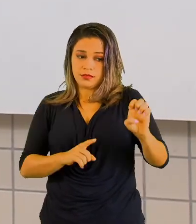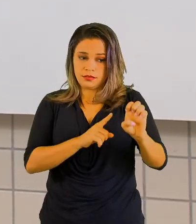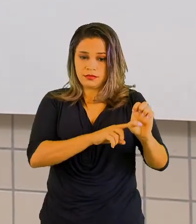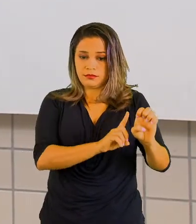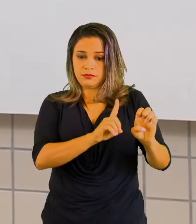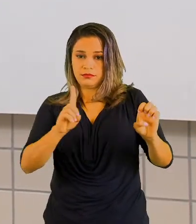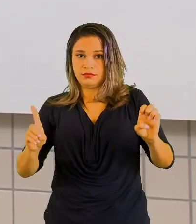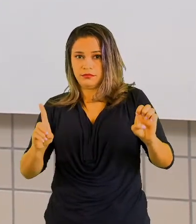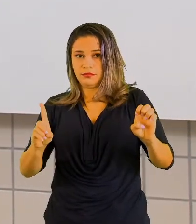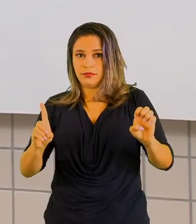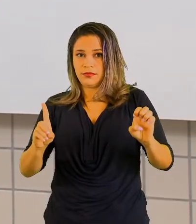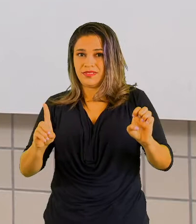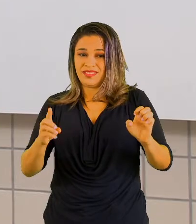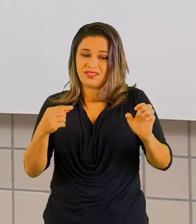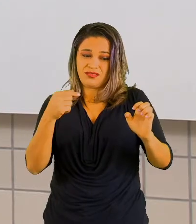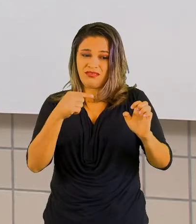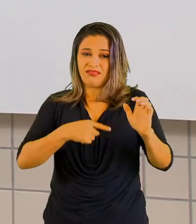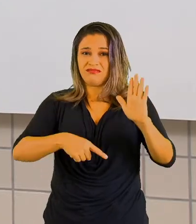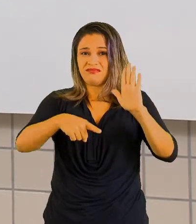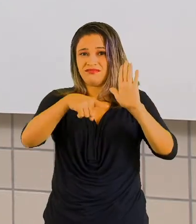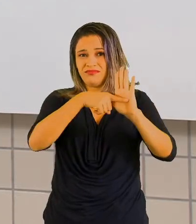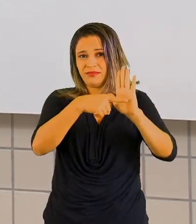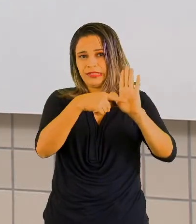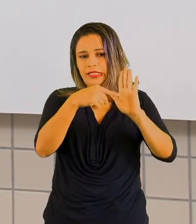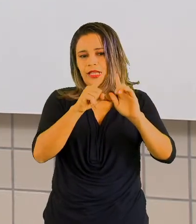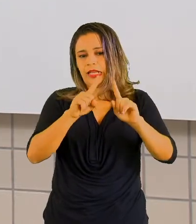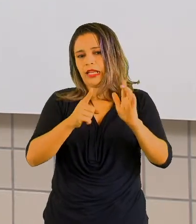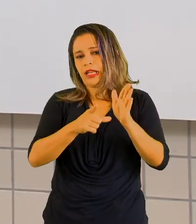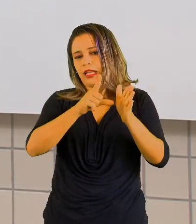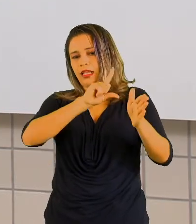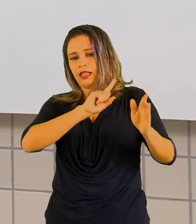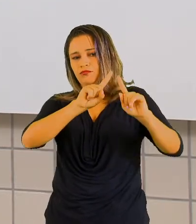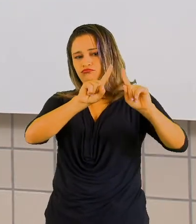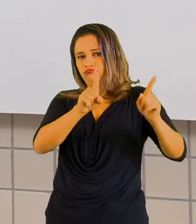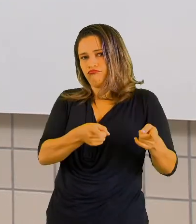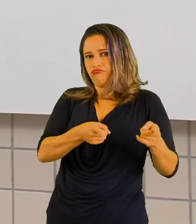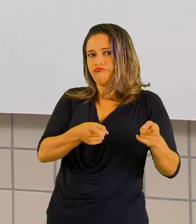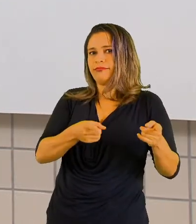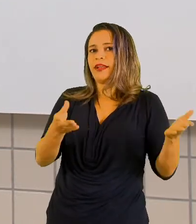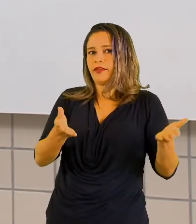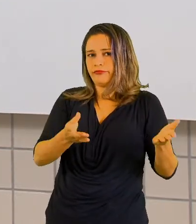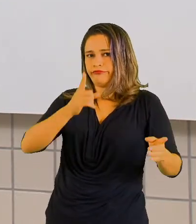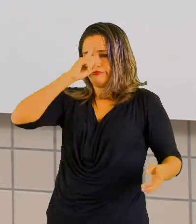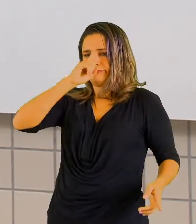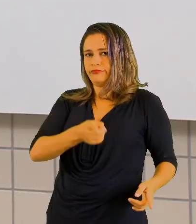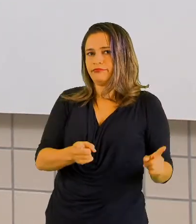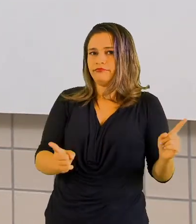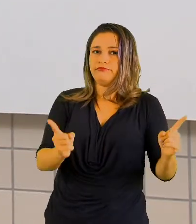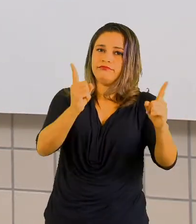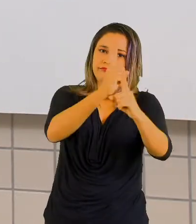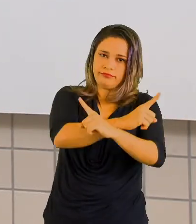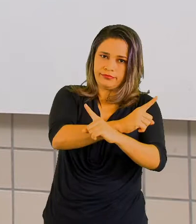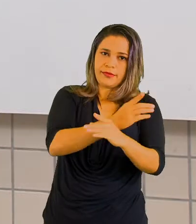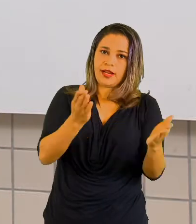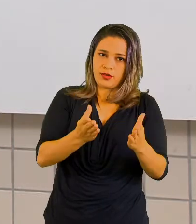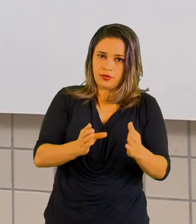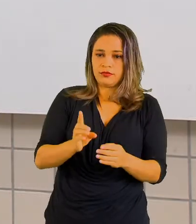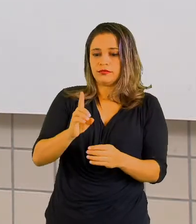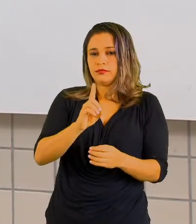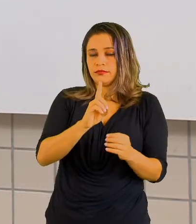negativo antes dos parênteses, é um comando para inverter o sentido. Então, vai ser da direita para a esquerda. Se é